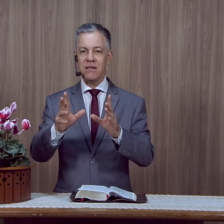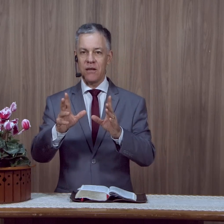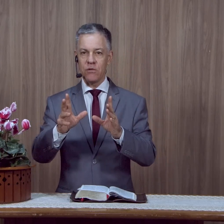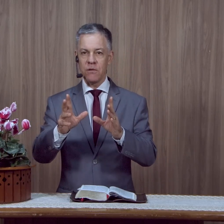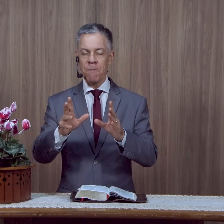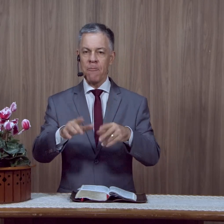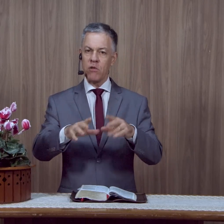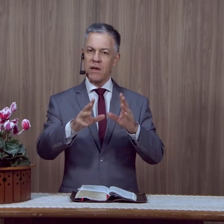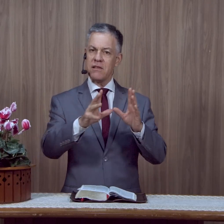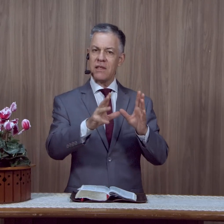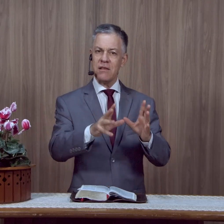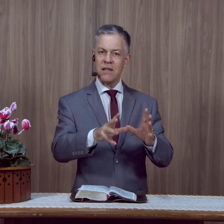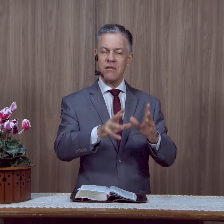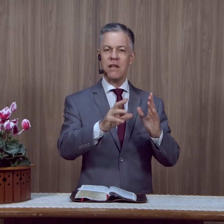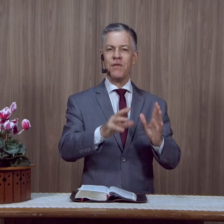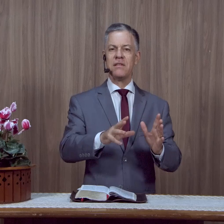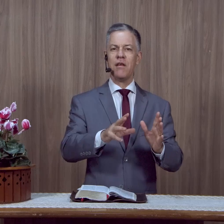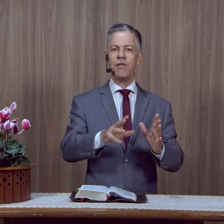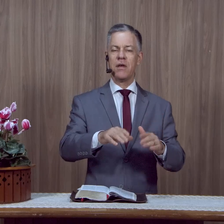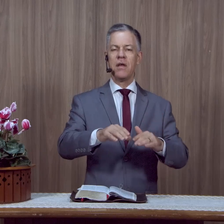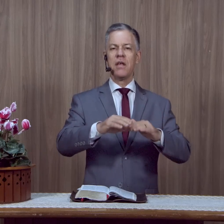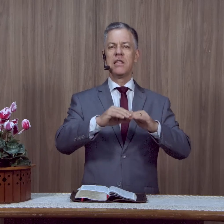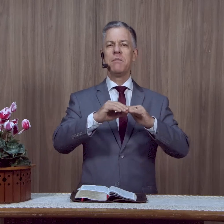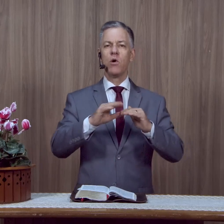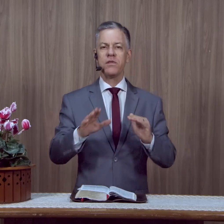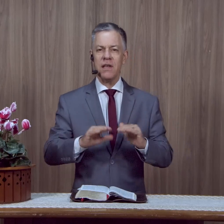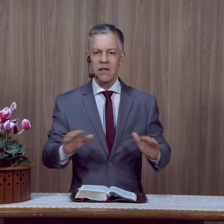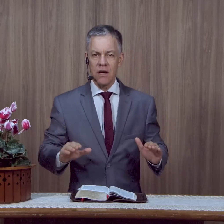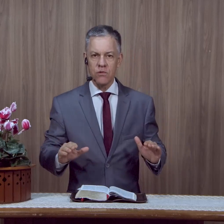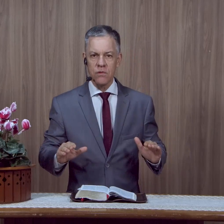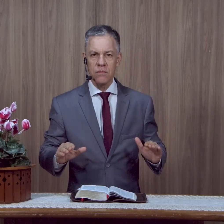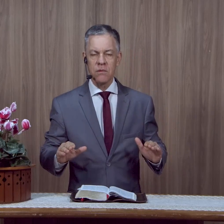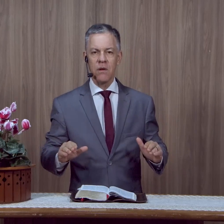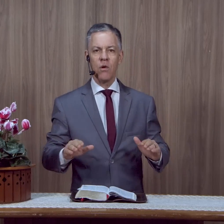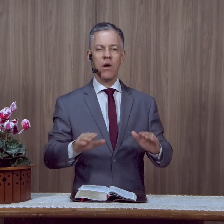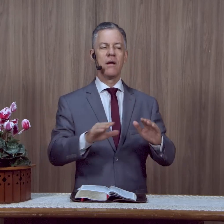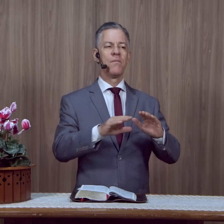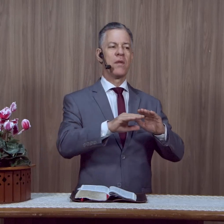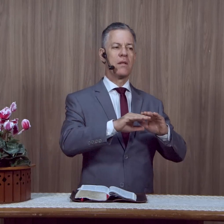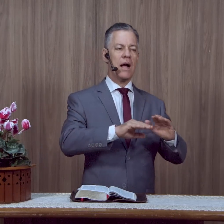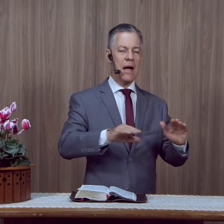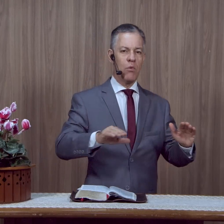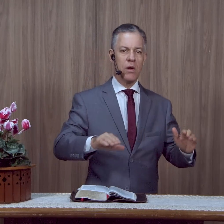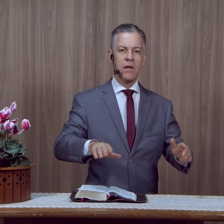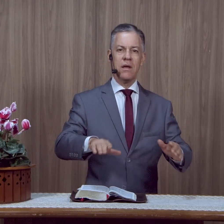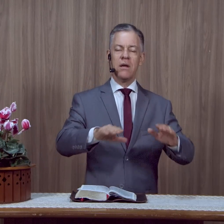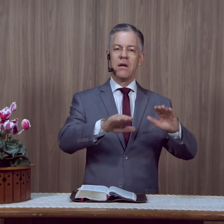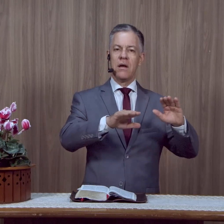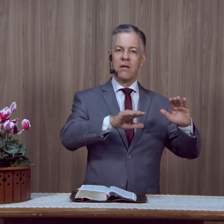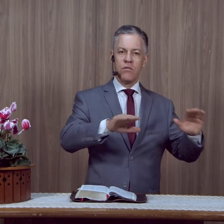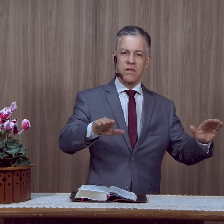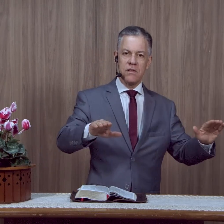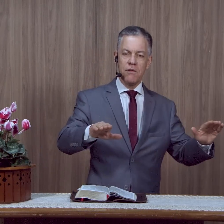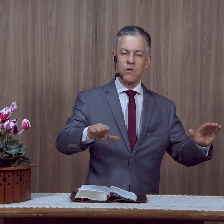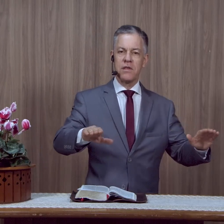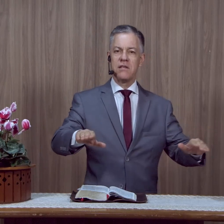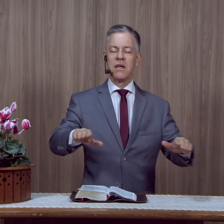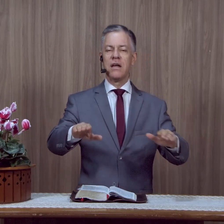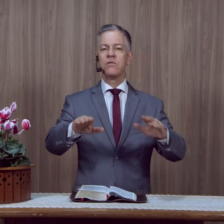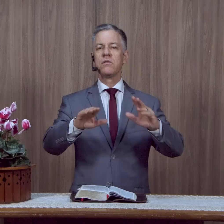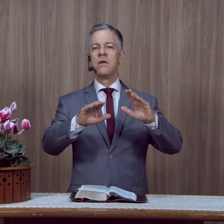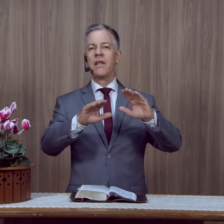de 6 anos. Durante 6 anos ele vai servir. Terminou 6 anos. Olha, acabou aqui, você